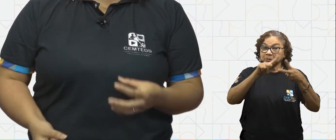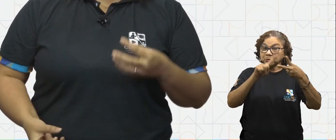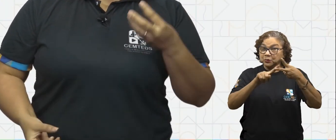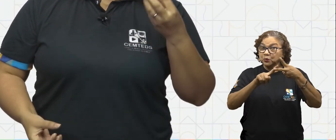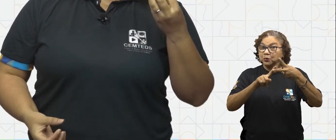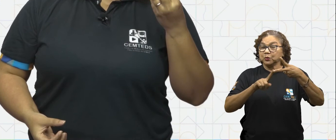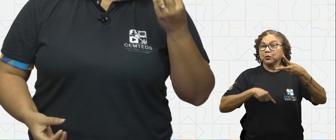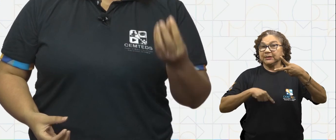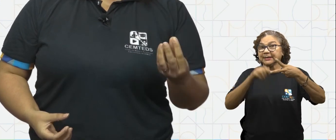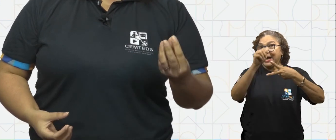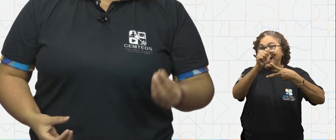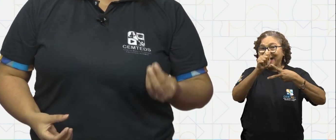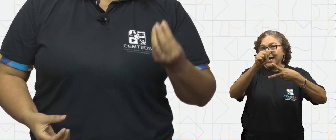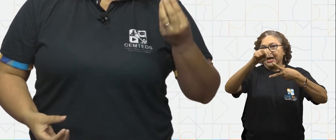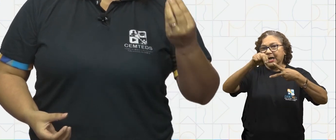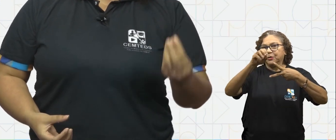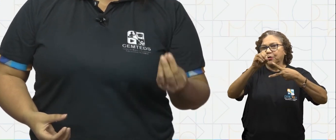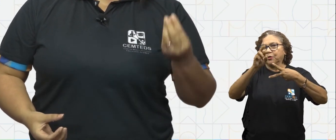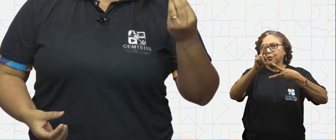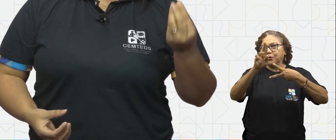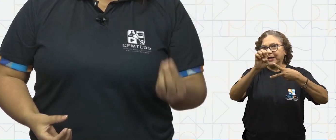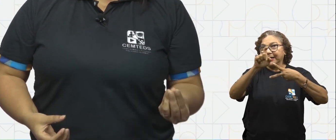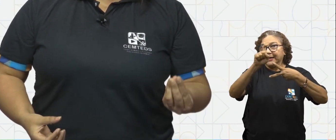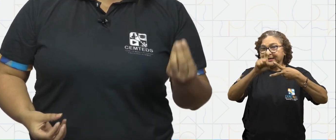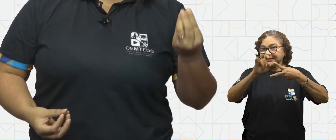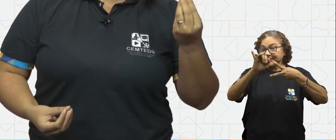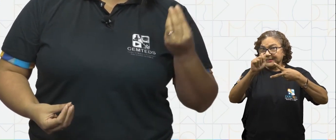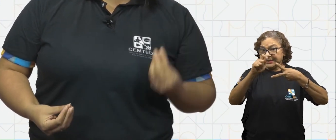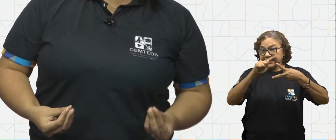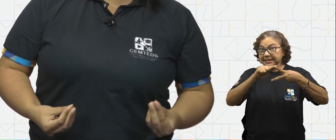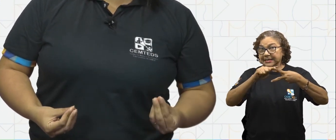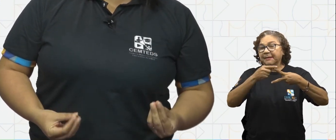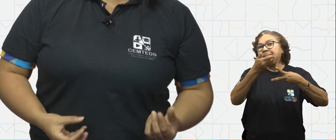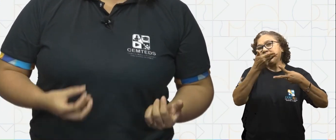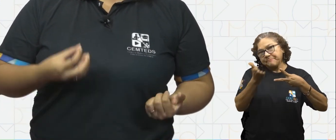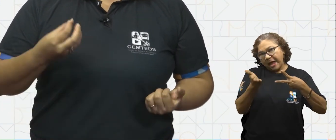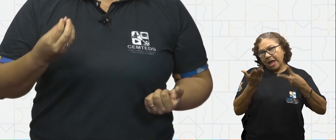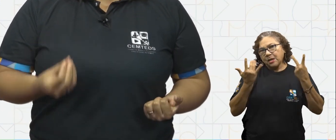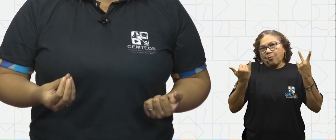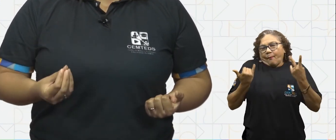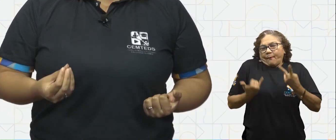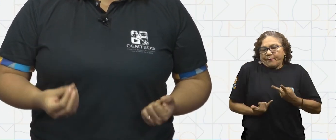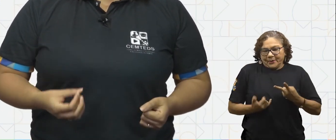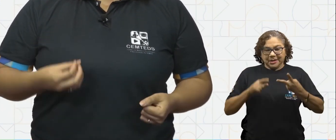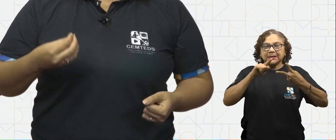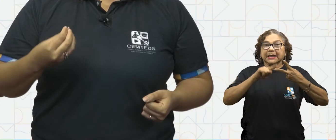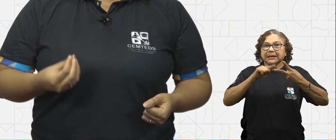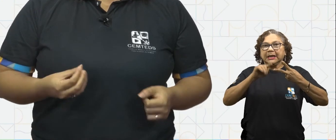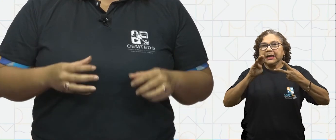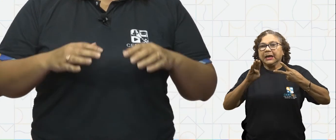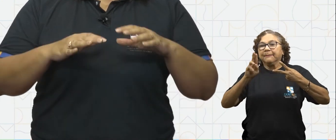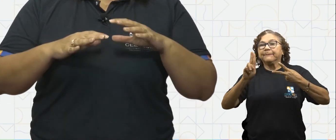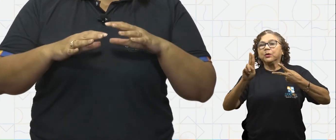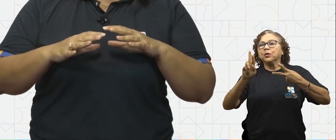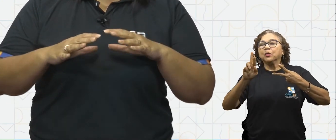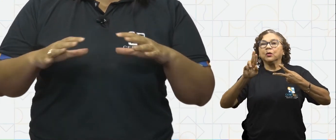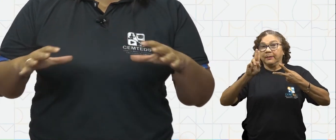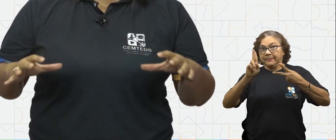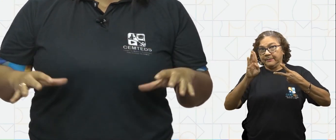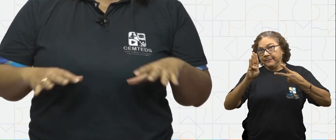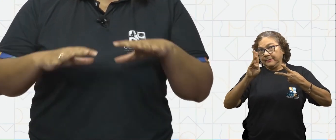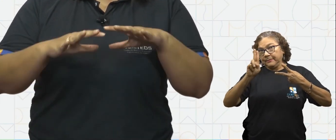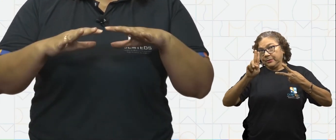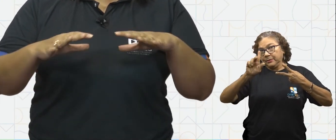bulimia. Na anorexia, sempre a pessoa afetada perde peso. Já na bulimia, não.